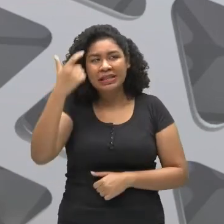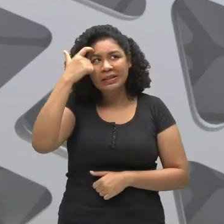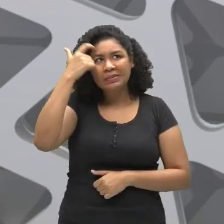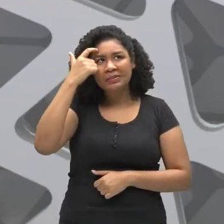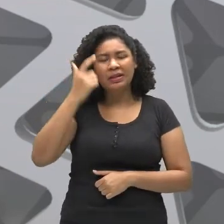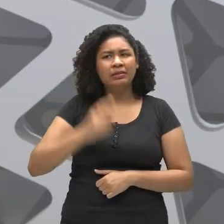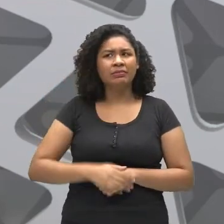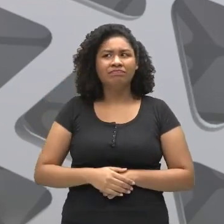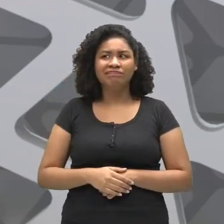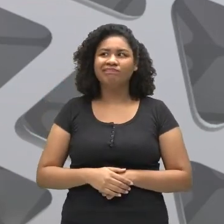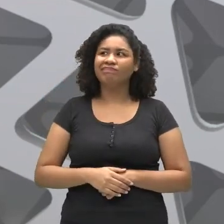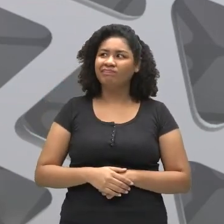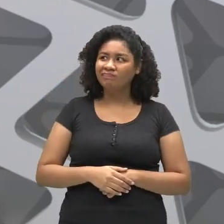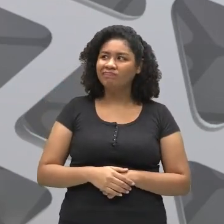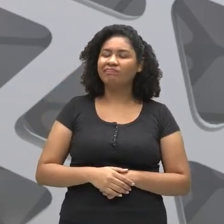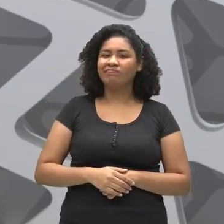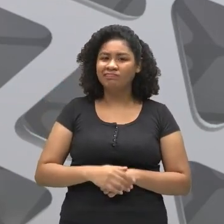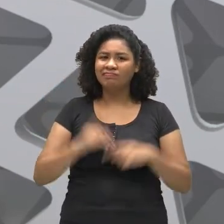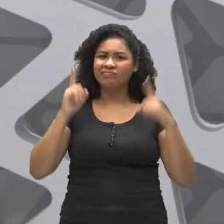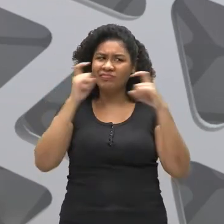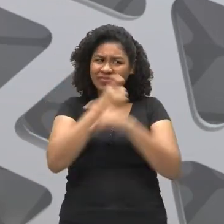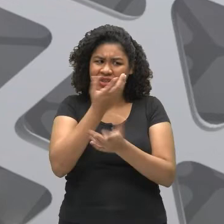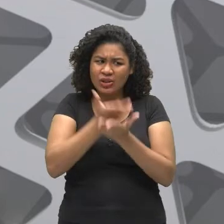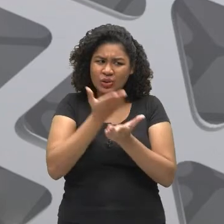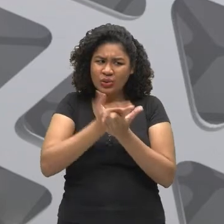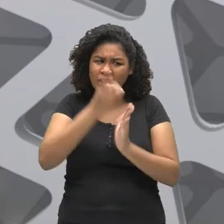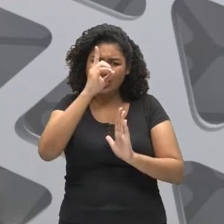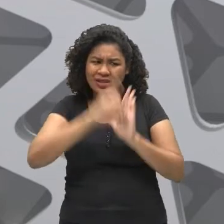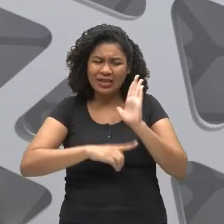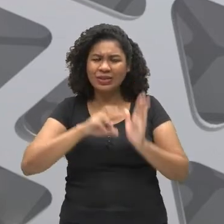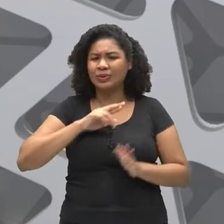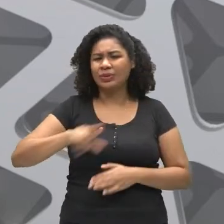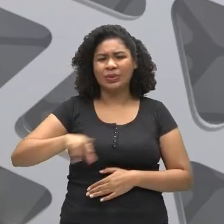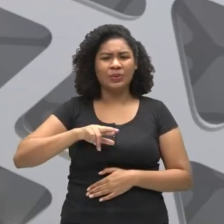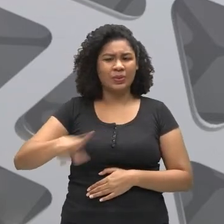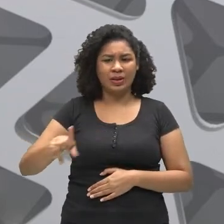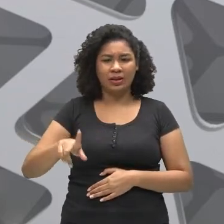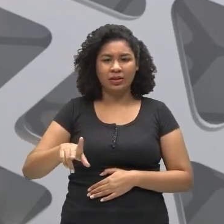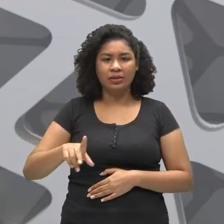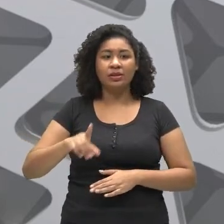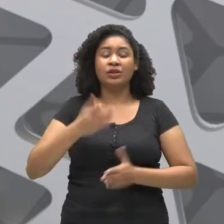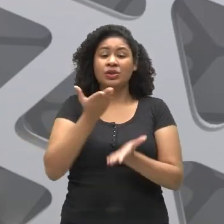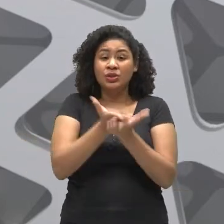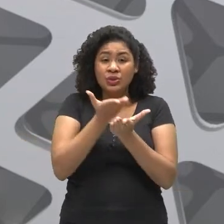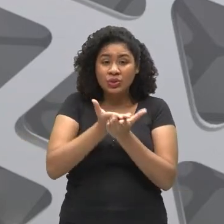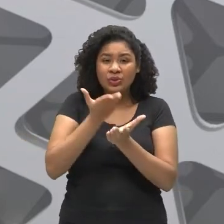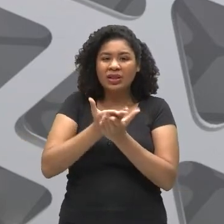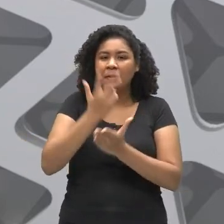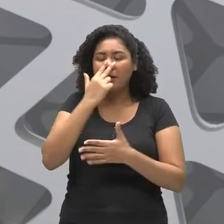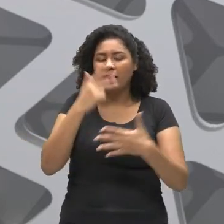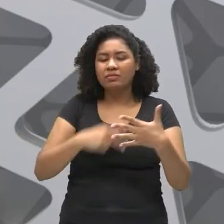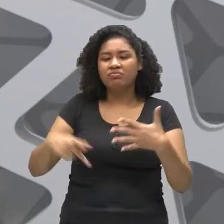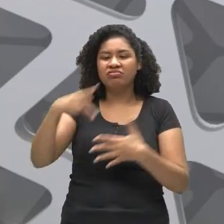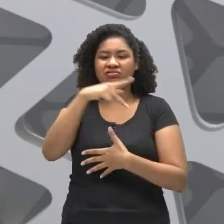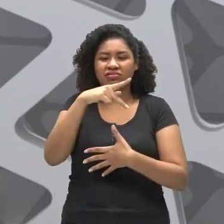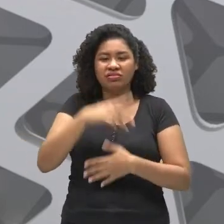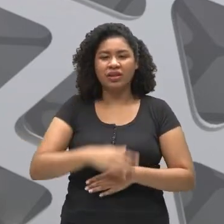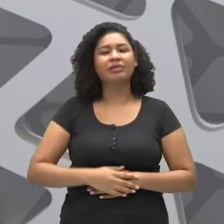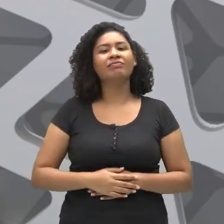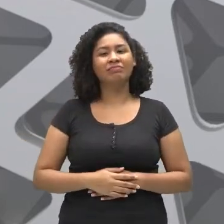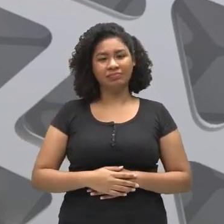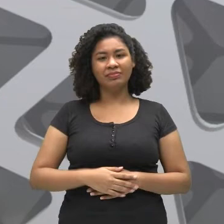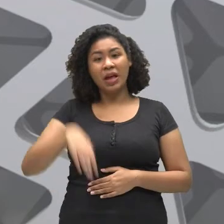assim. Que estudar não era um direito, estudar era um privilégio, principalmente para aqueles que estavam ligados à